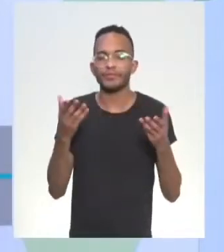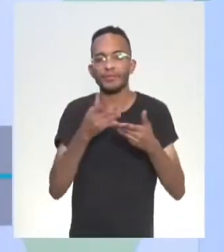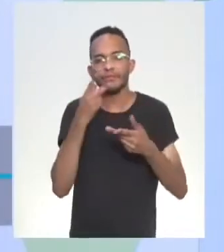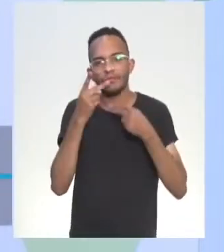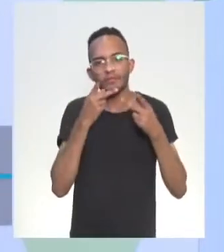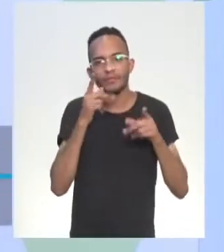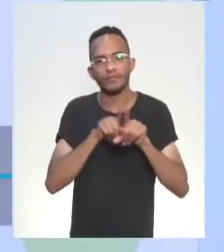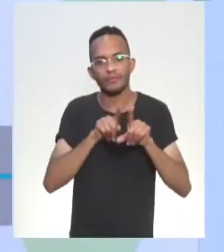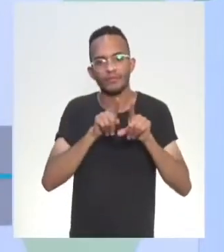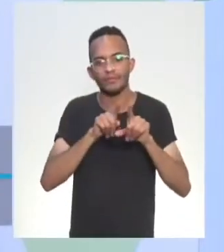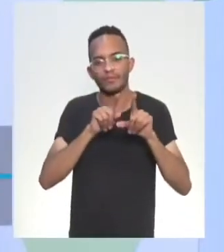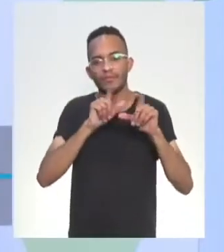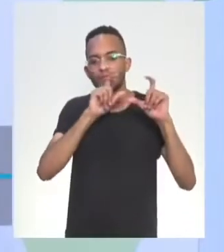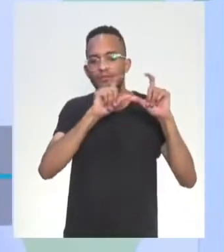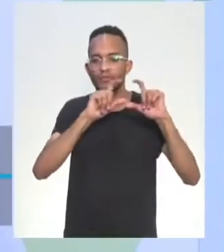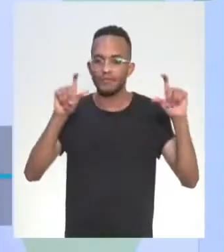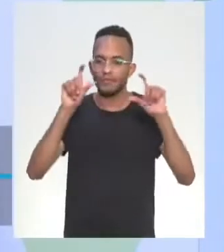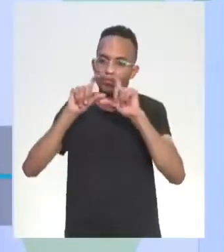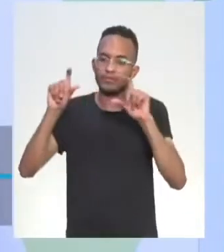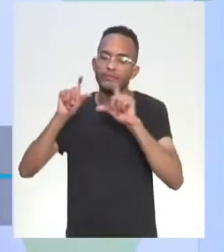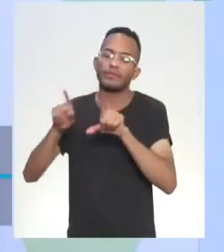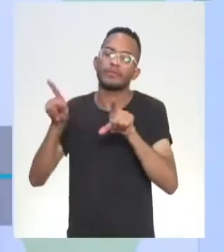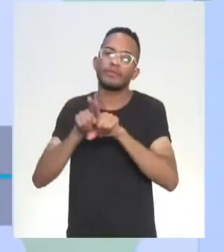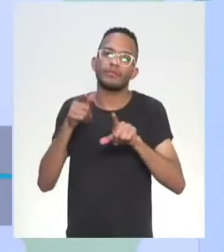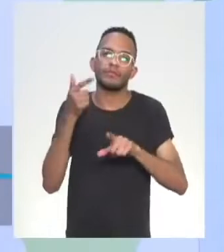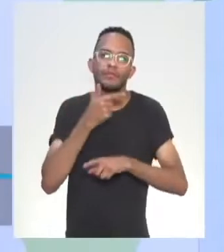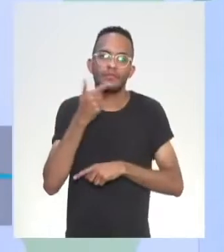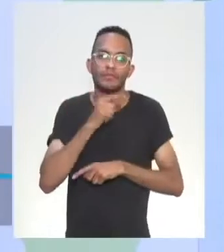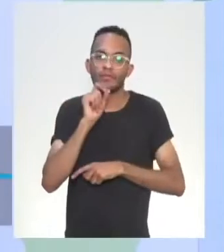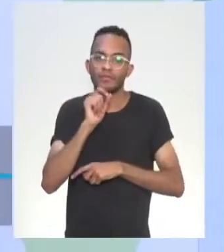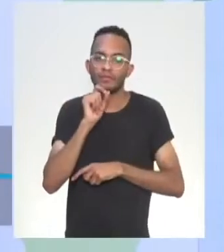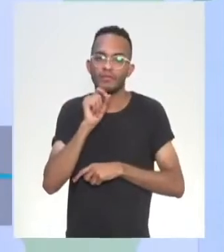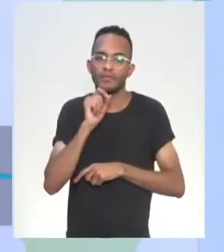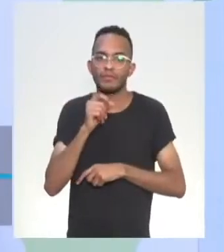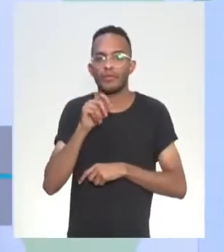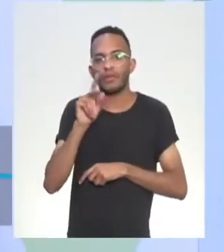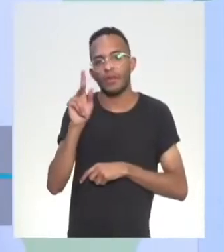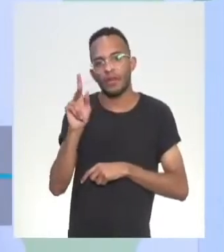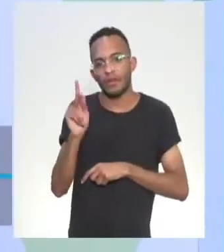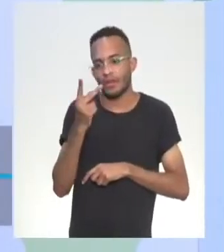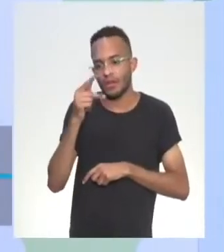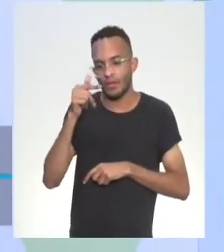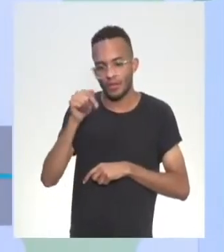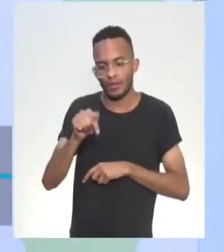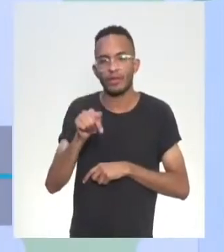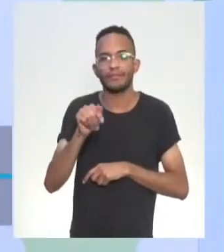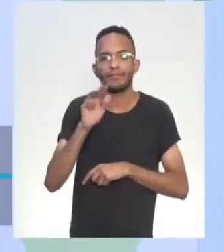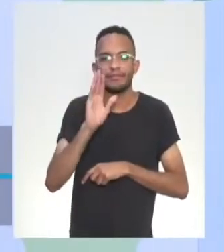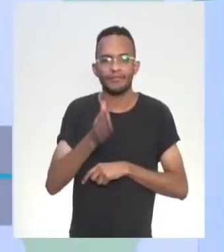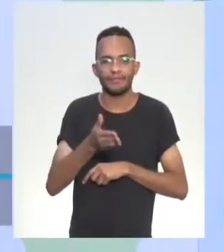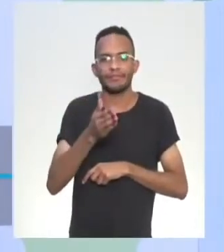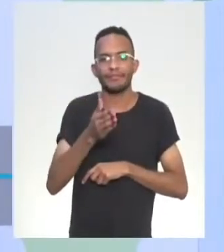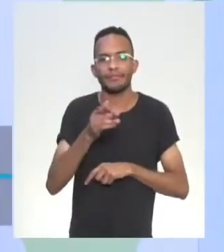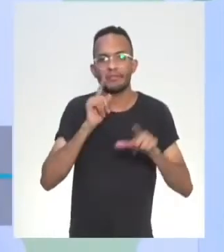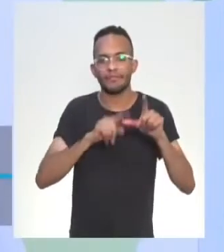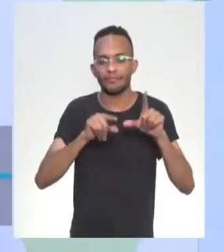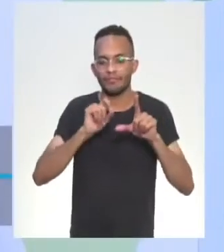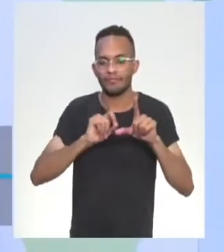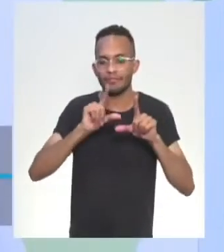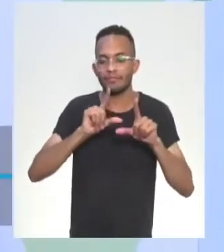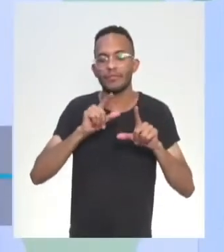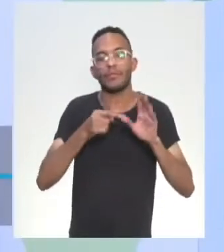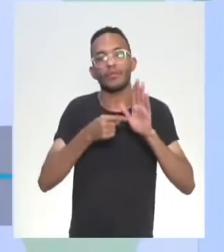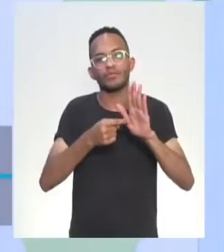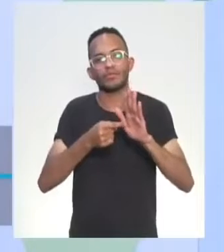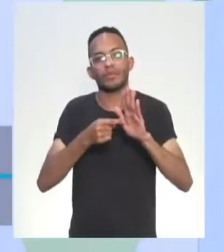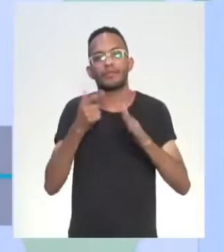sobre quadrinhos. O que seria o humor nos quadrinhos? Percebe que o título eu coloquei o H e o Q já maiúsculo, com essa intenção de mostrar o